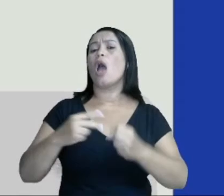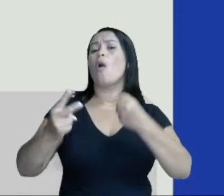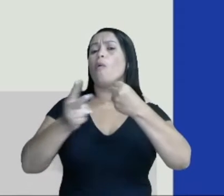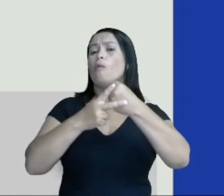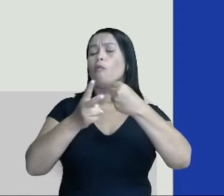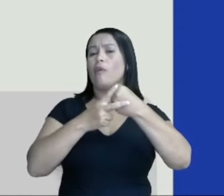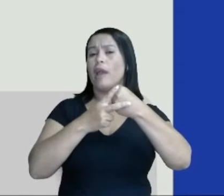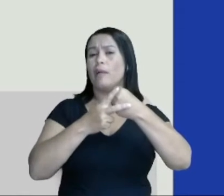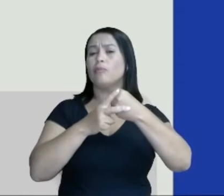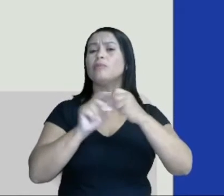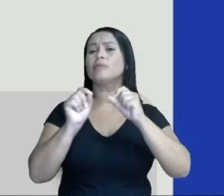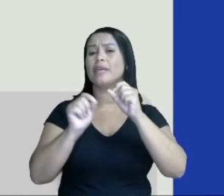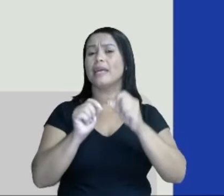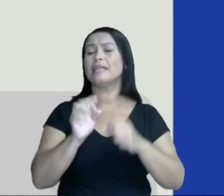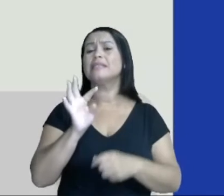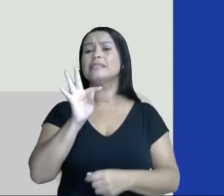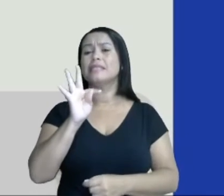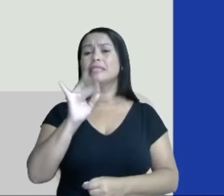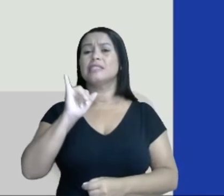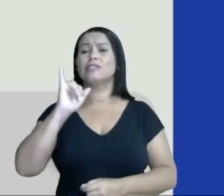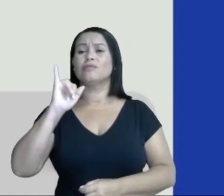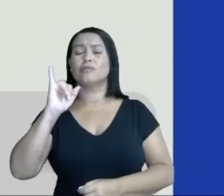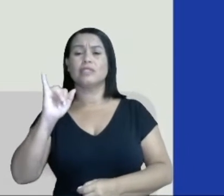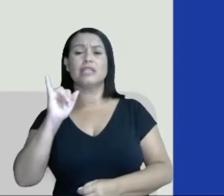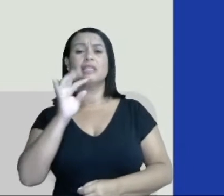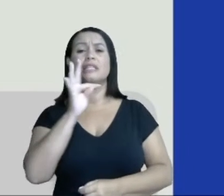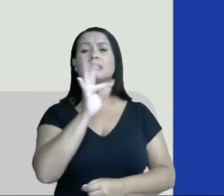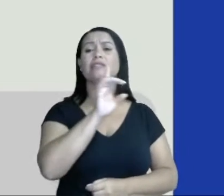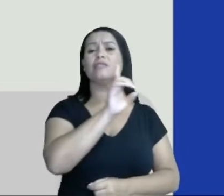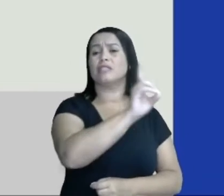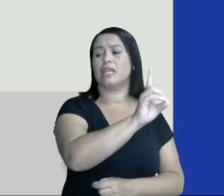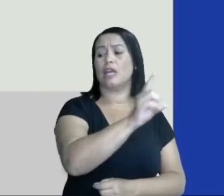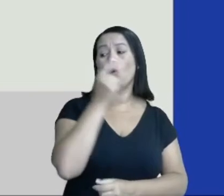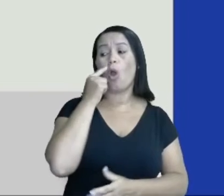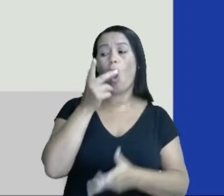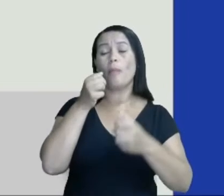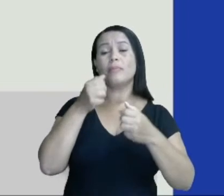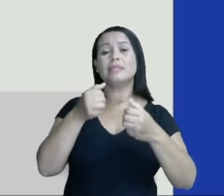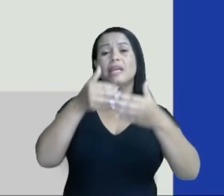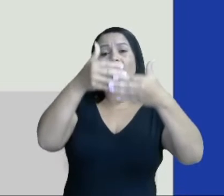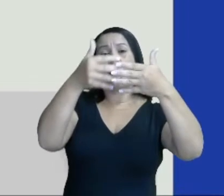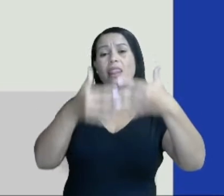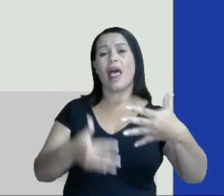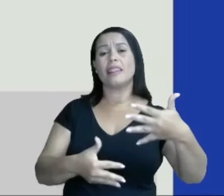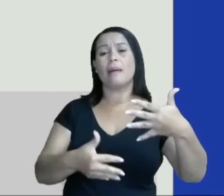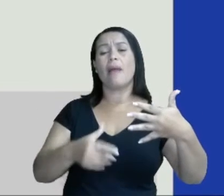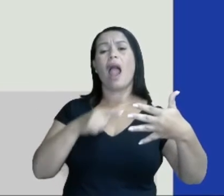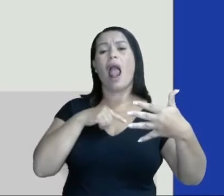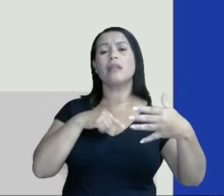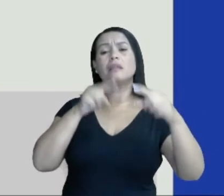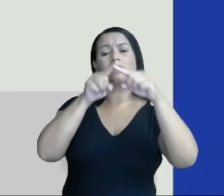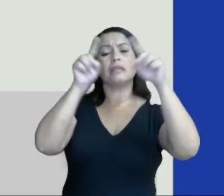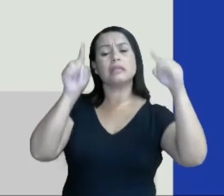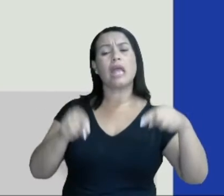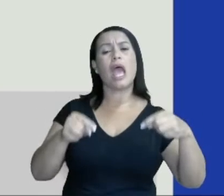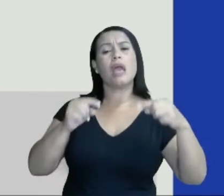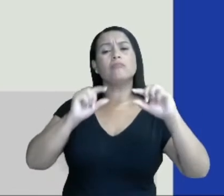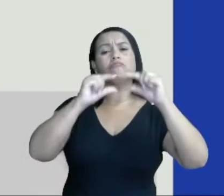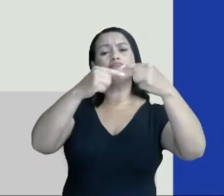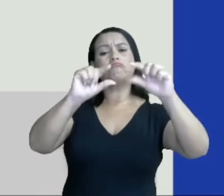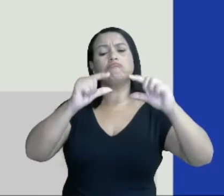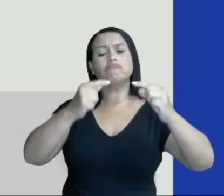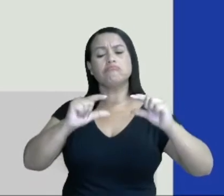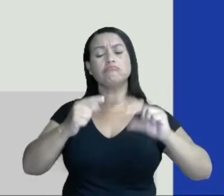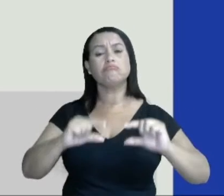de transitivo direto e indireto. E aí, eu trouxe na tabelinha para vocês um dos principais verbos, né,